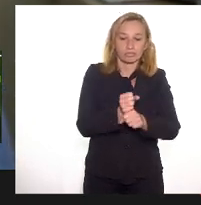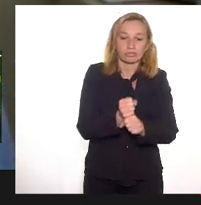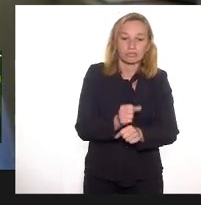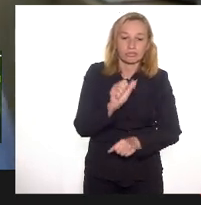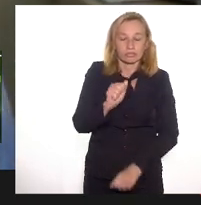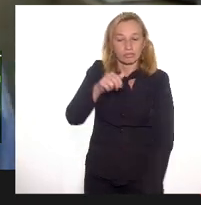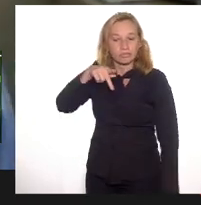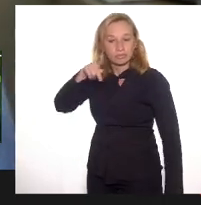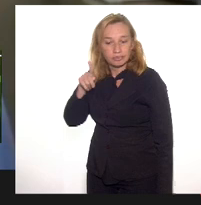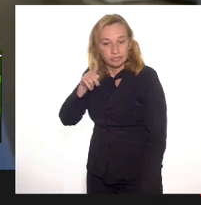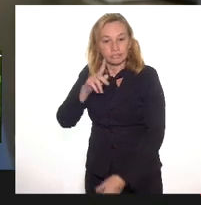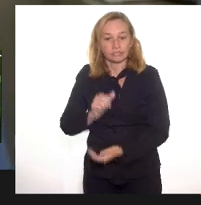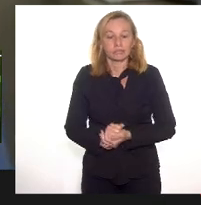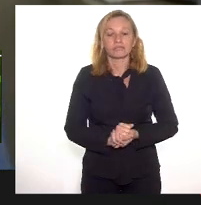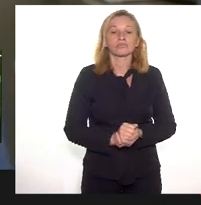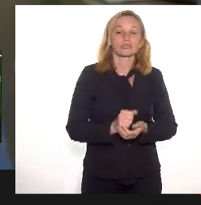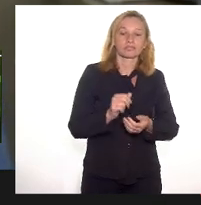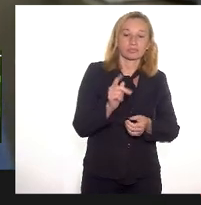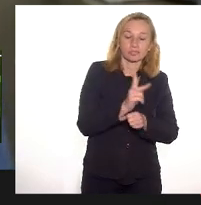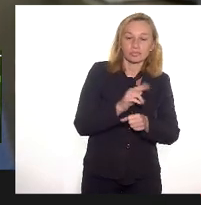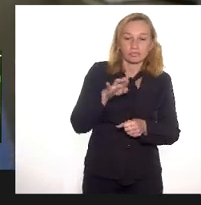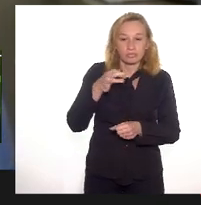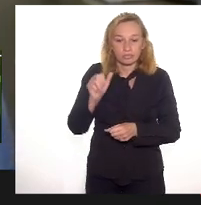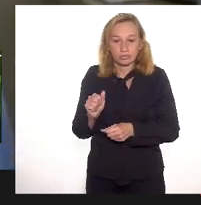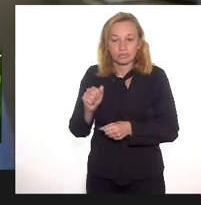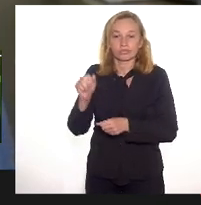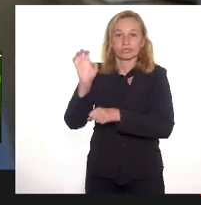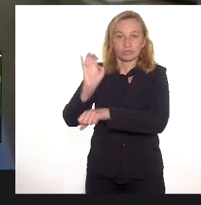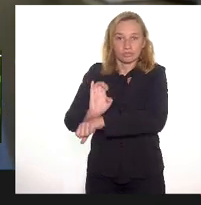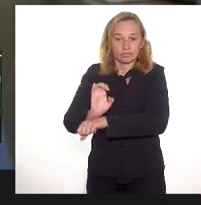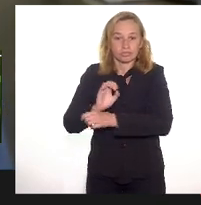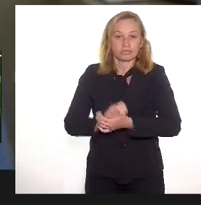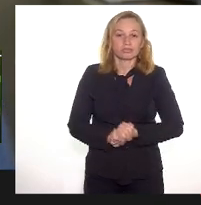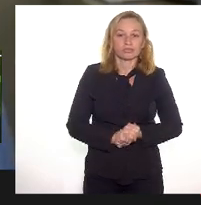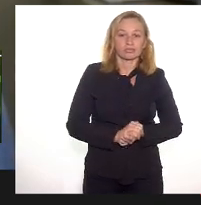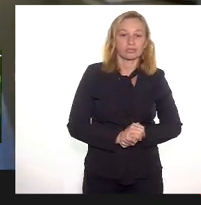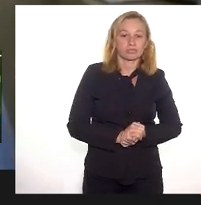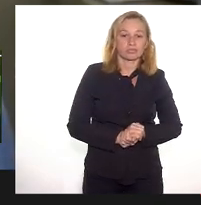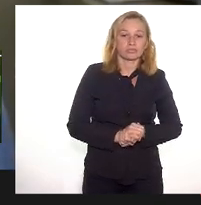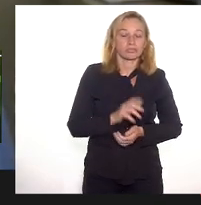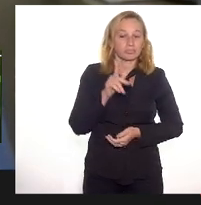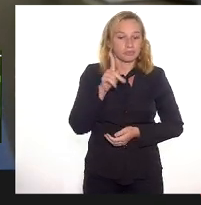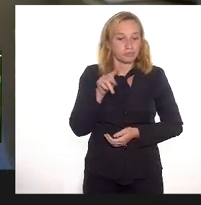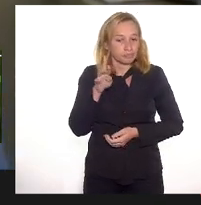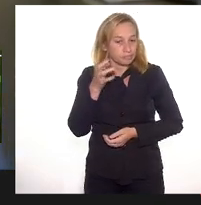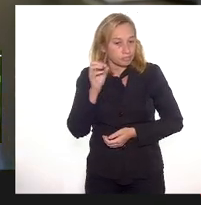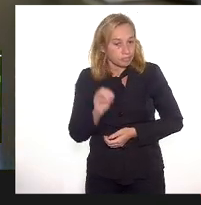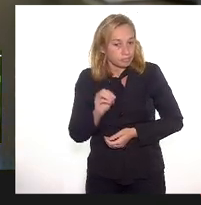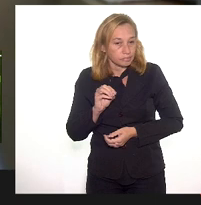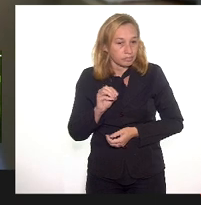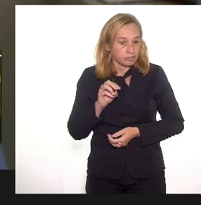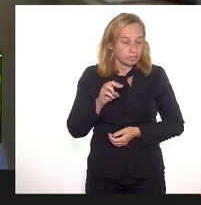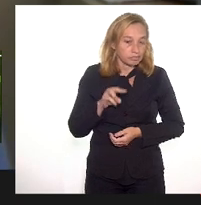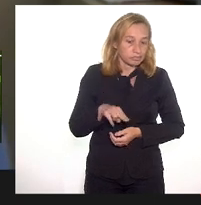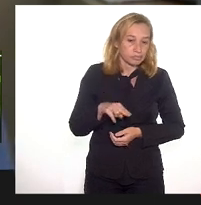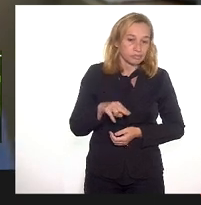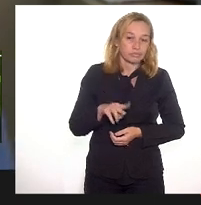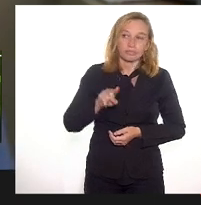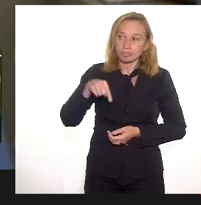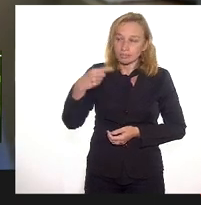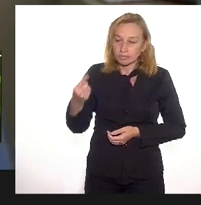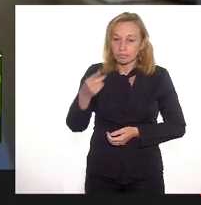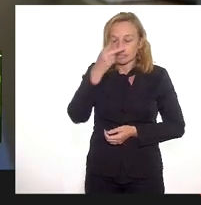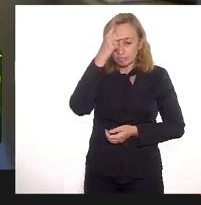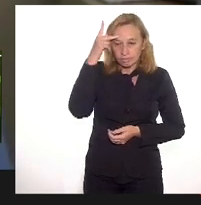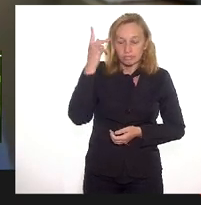ANP, Procuradoria do Estado, Onpetro, né? E quem mais eu não tenha sido